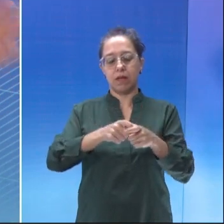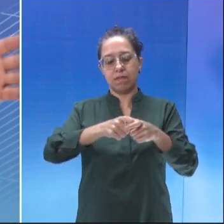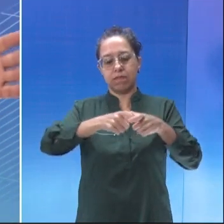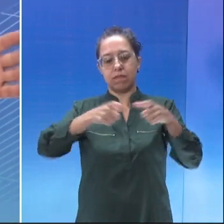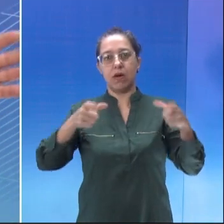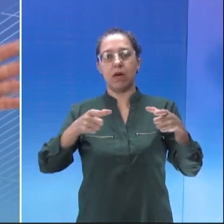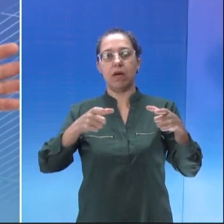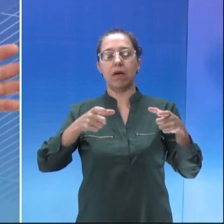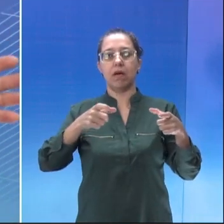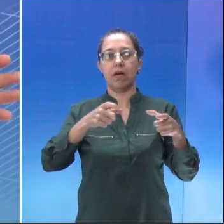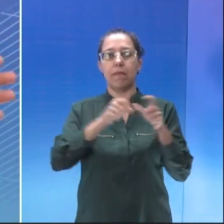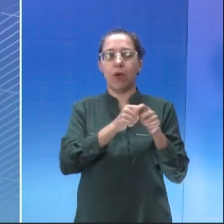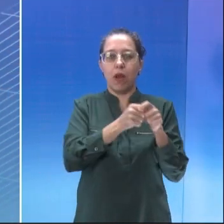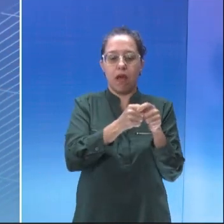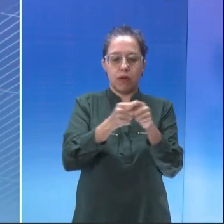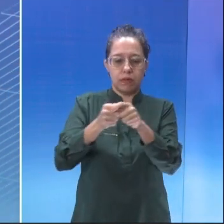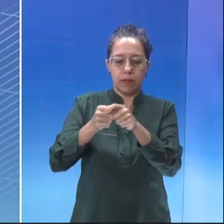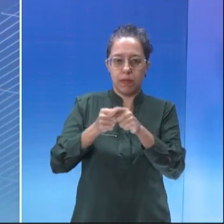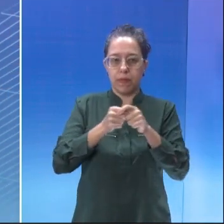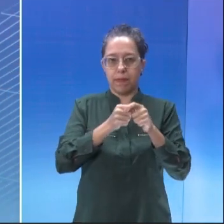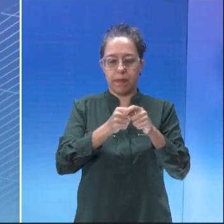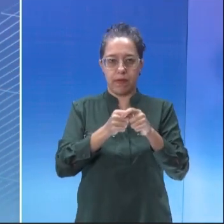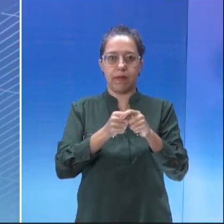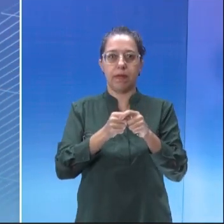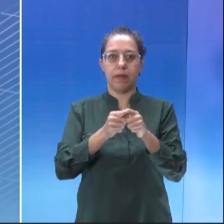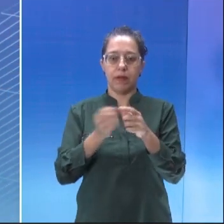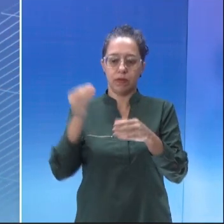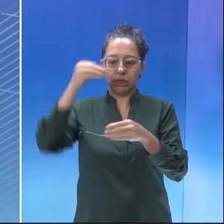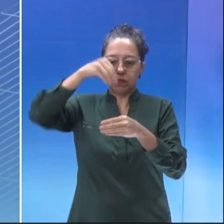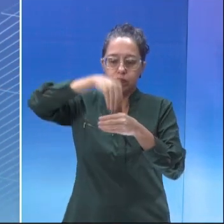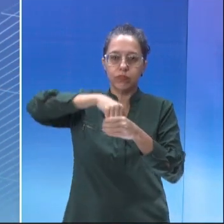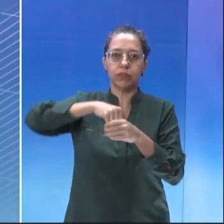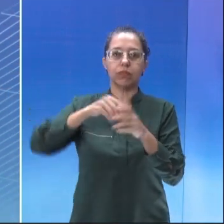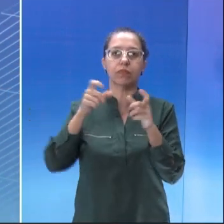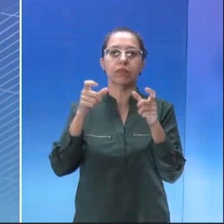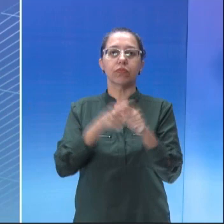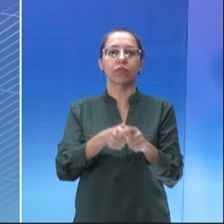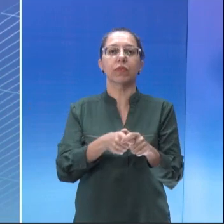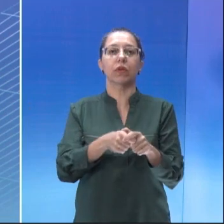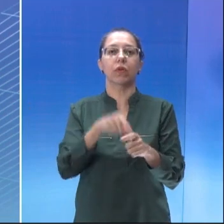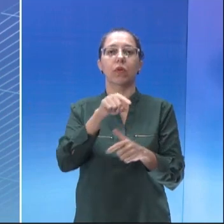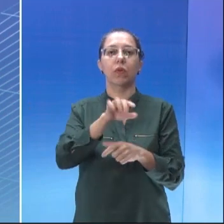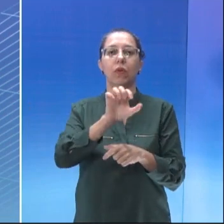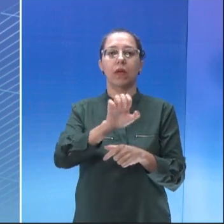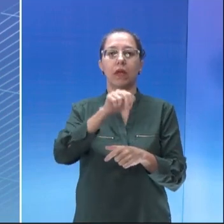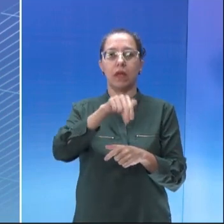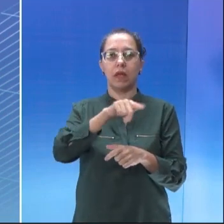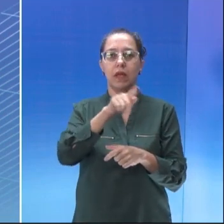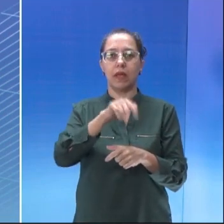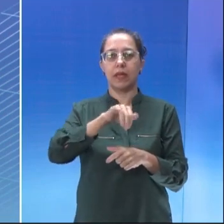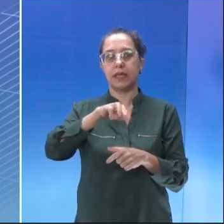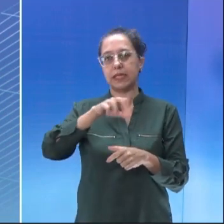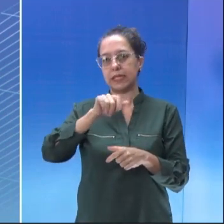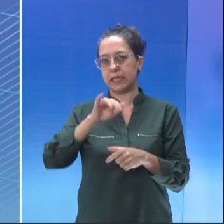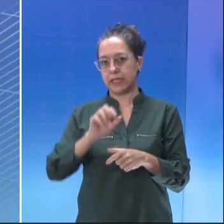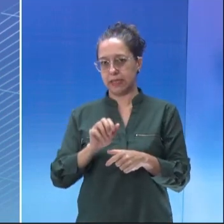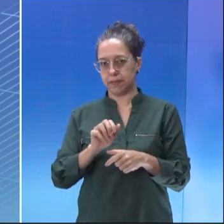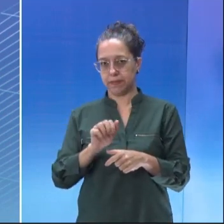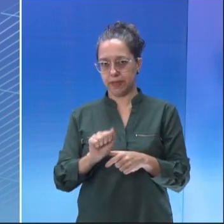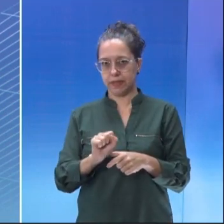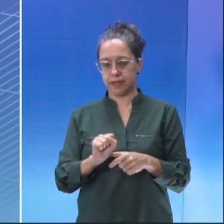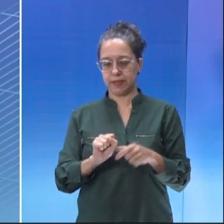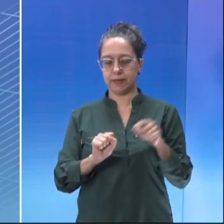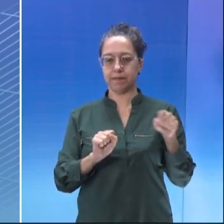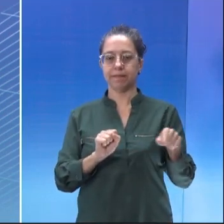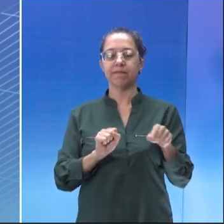dentro dessa classe, a gente tem uma classe menor, que são as enzimas. Para que a gente possa entender um pouco melhor